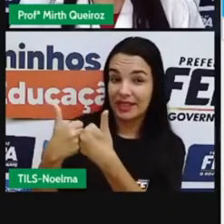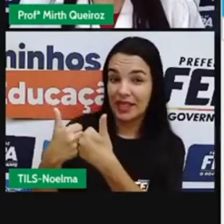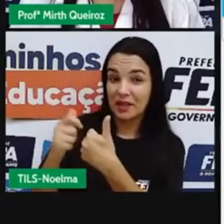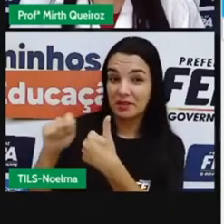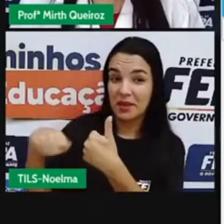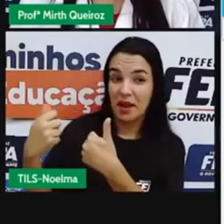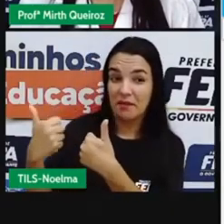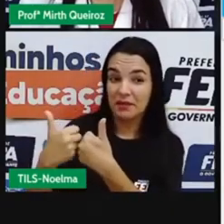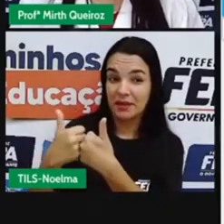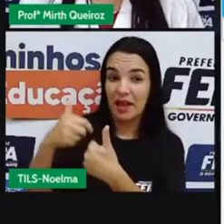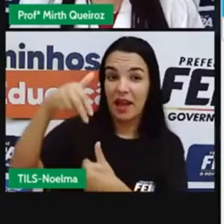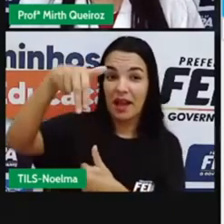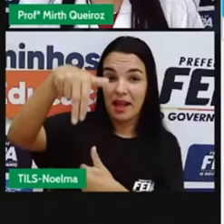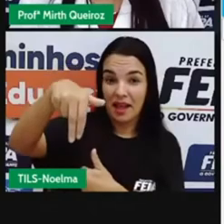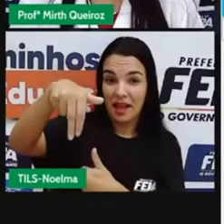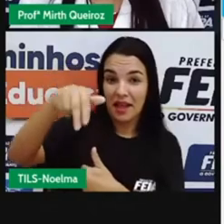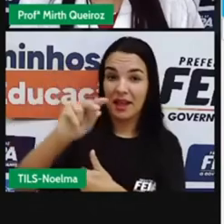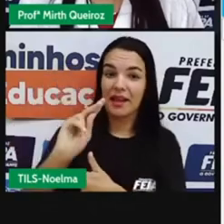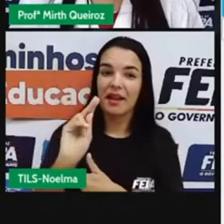Vizinha, NH.